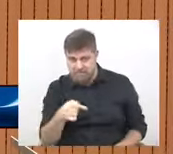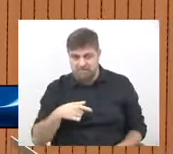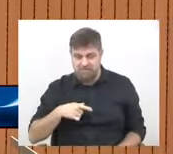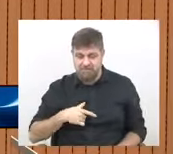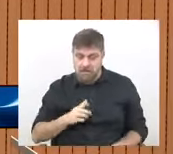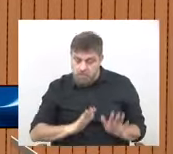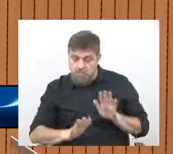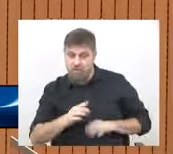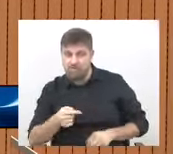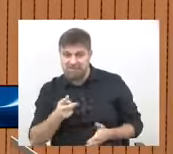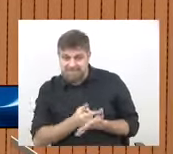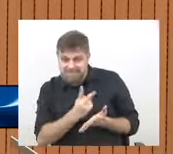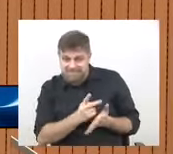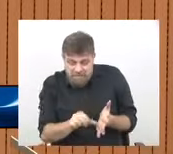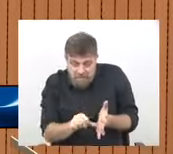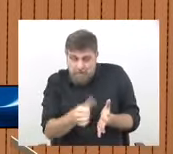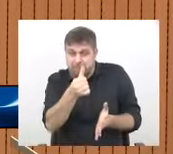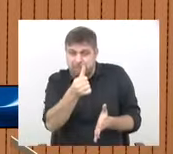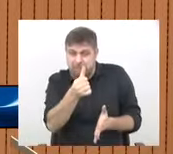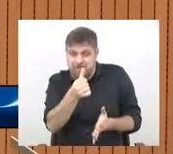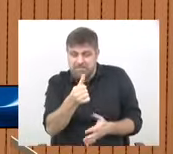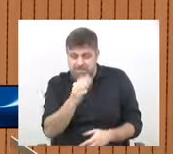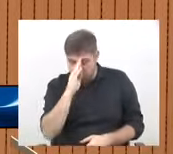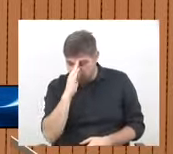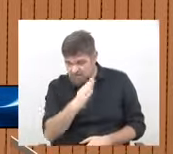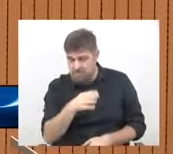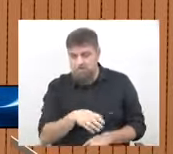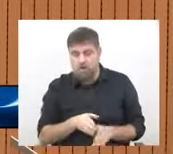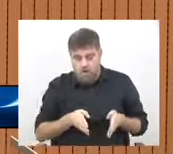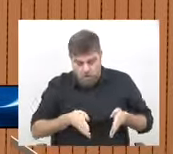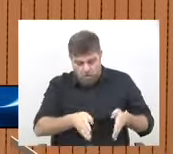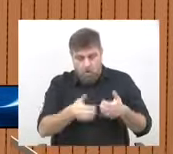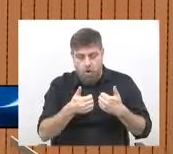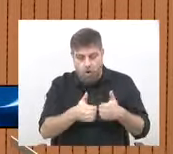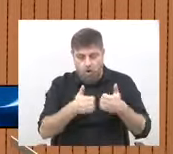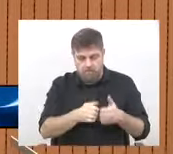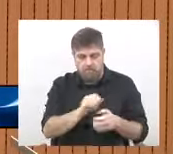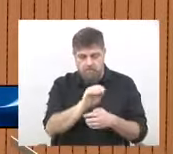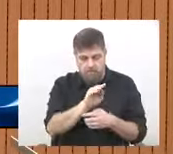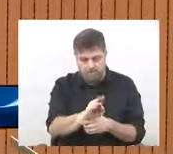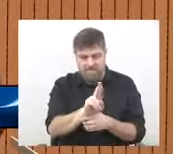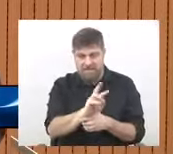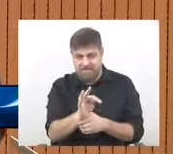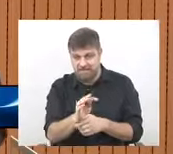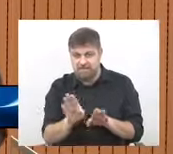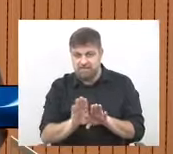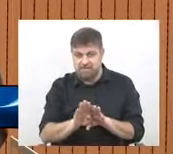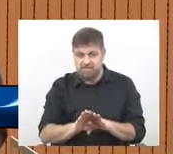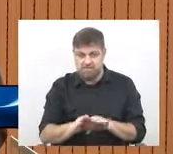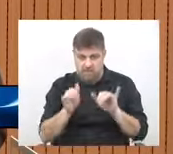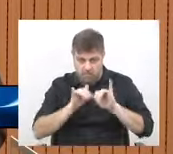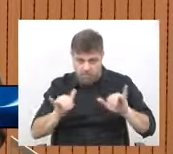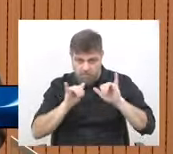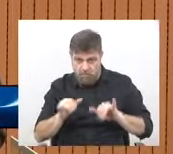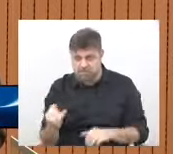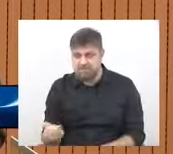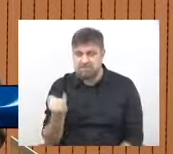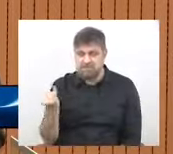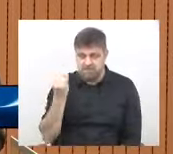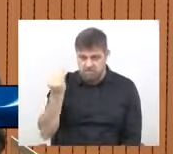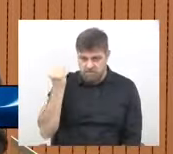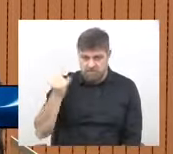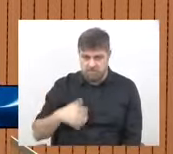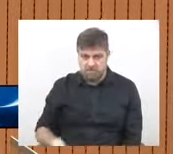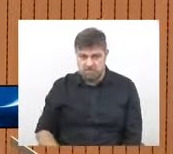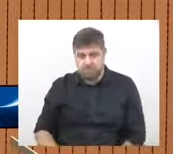sempre para os ônibus do BRT. Outra importante notícia também que ele nos passou é que todo o